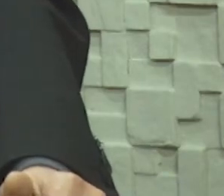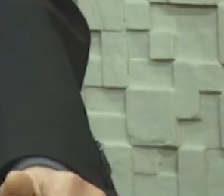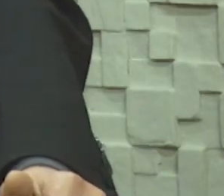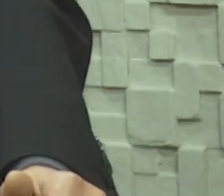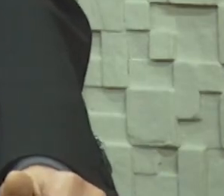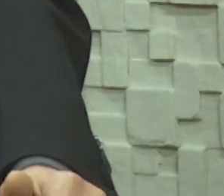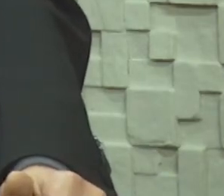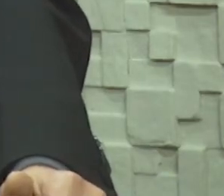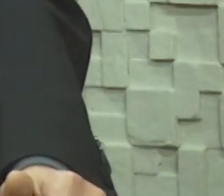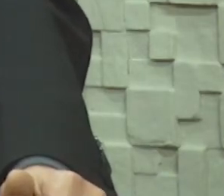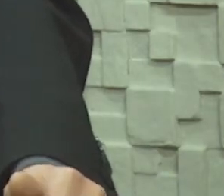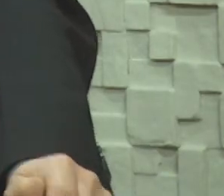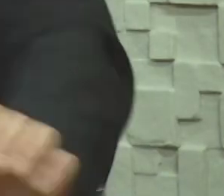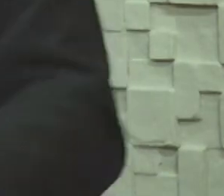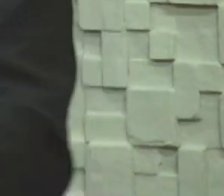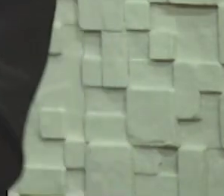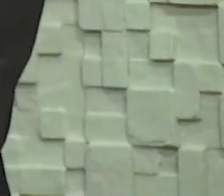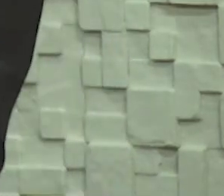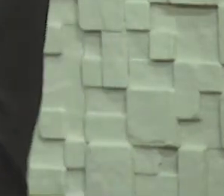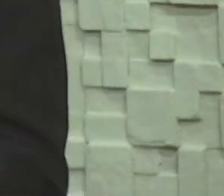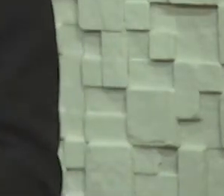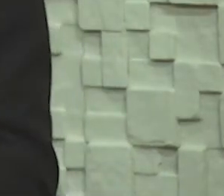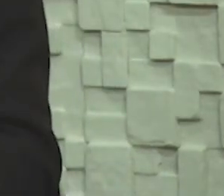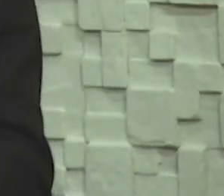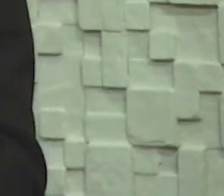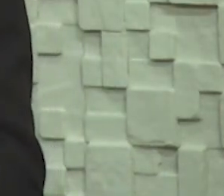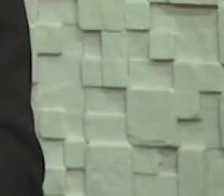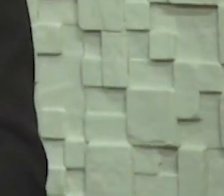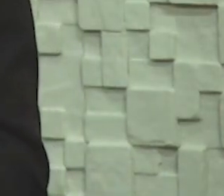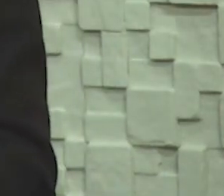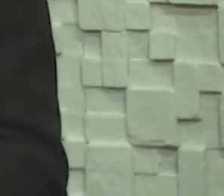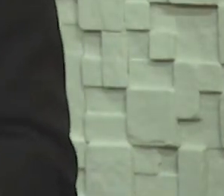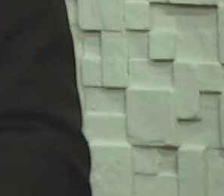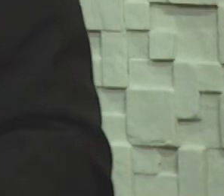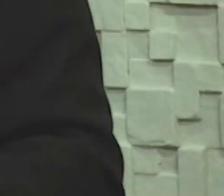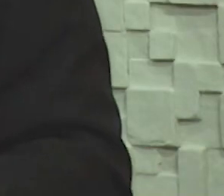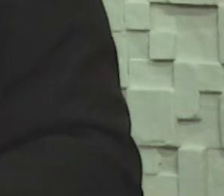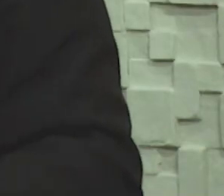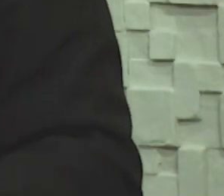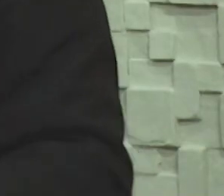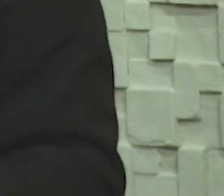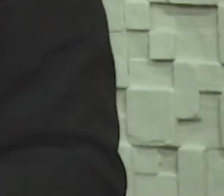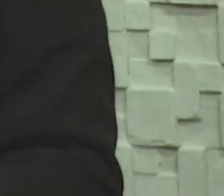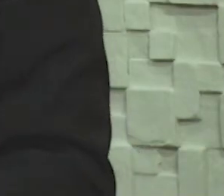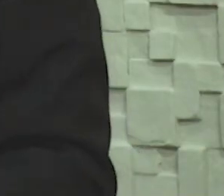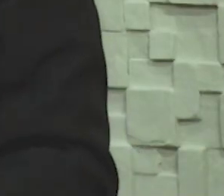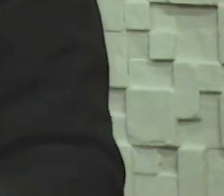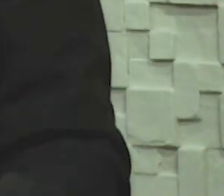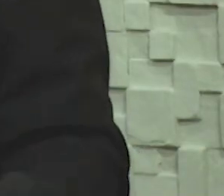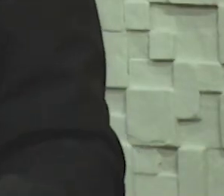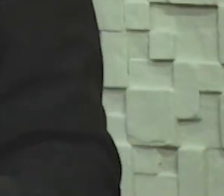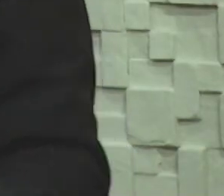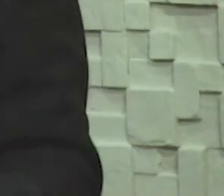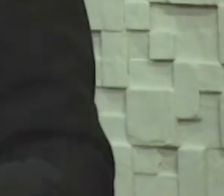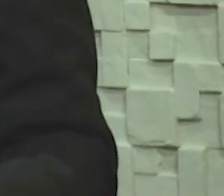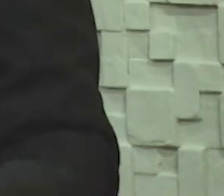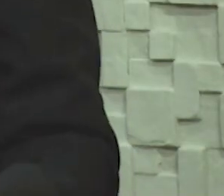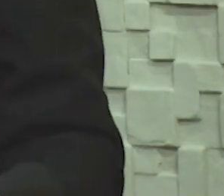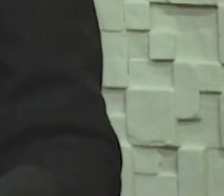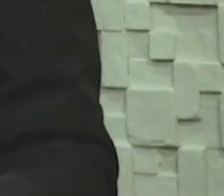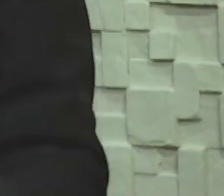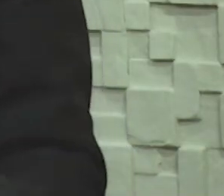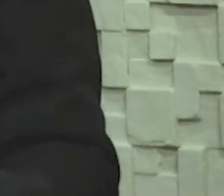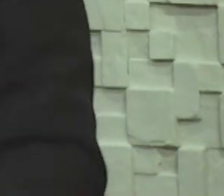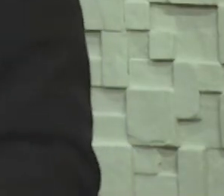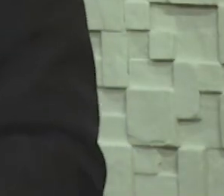formação e a nosso reconhecimento nosso nosso carinho especial a Carol Jair e o Jonathan né ter a maninha dele